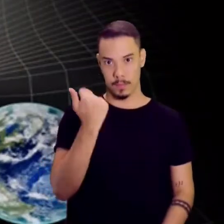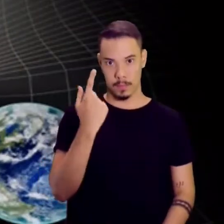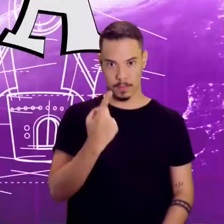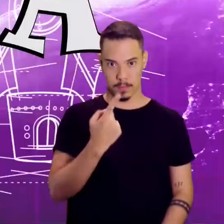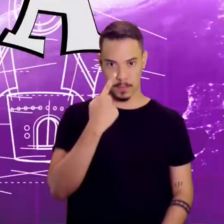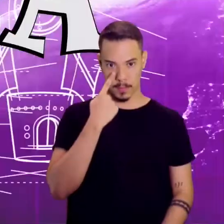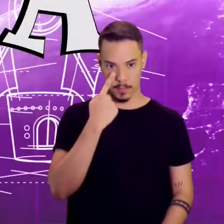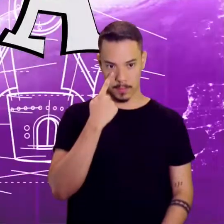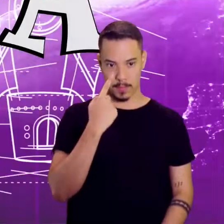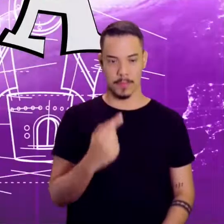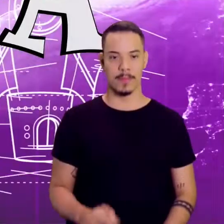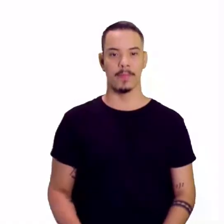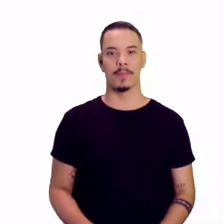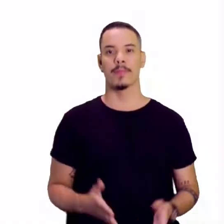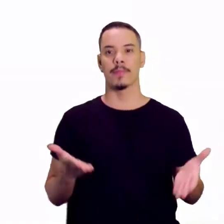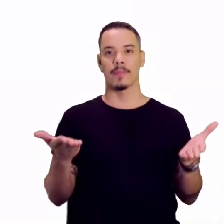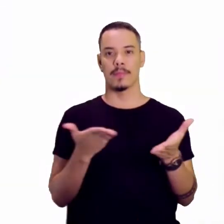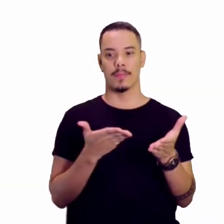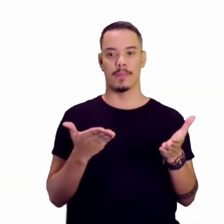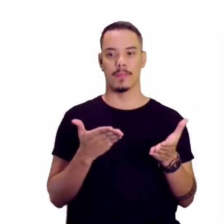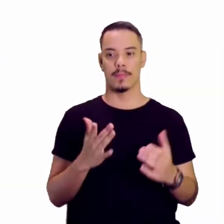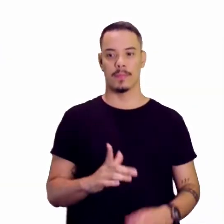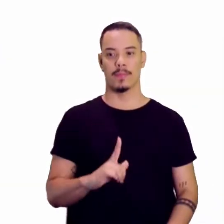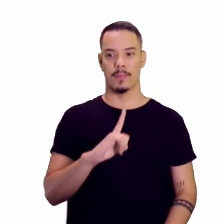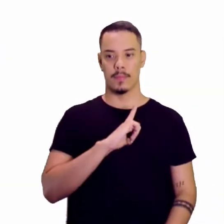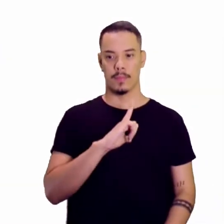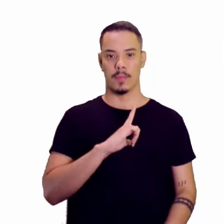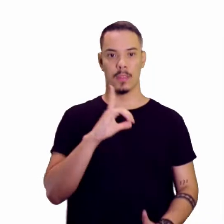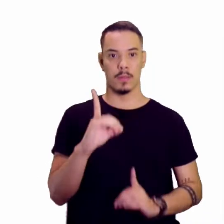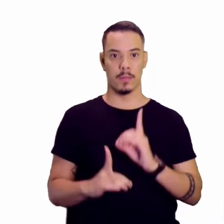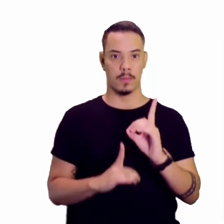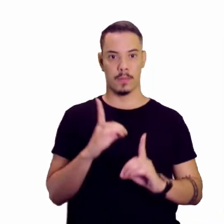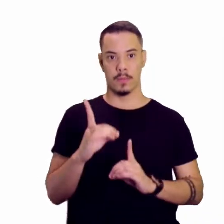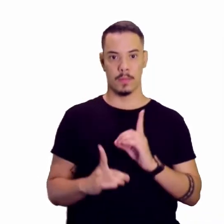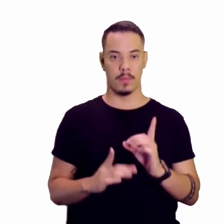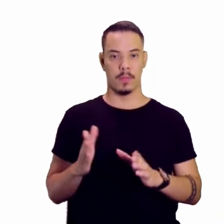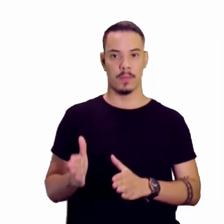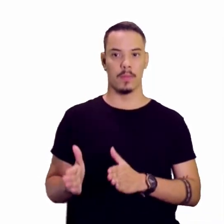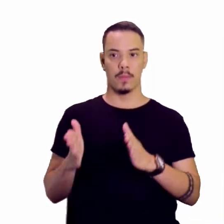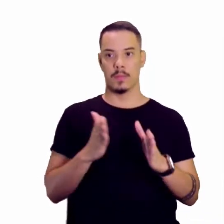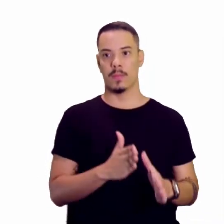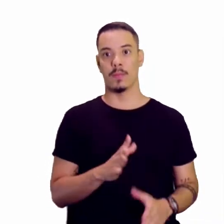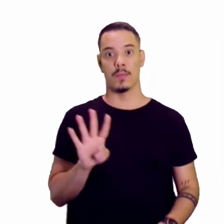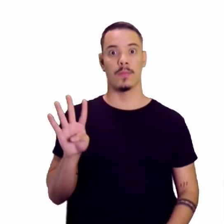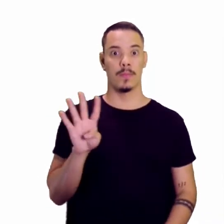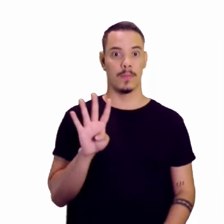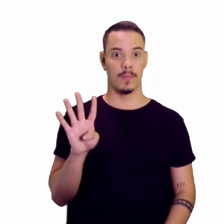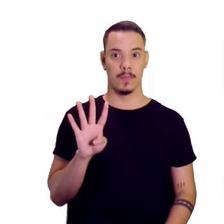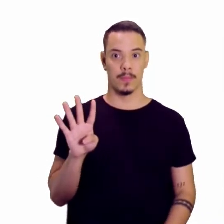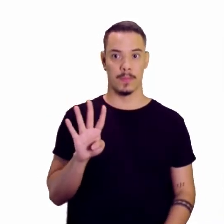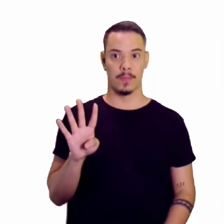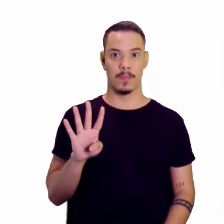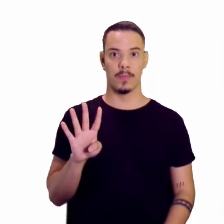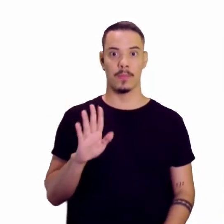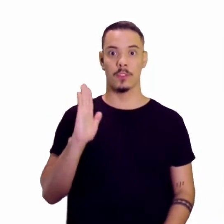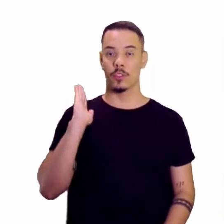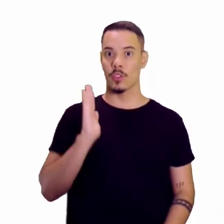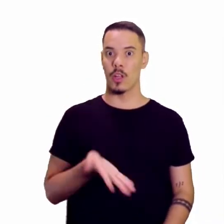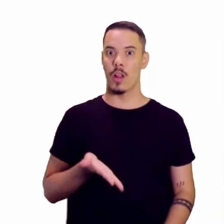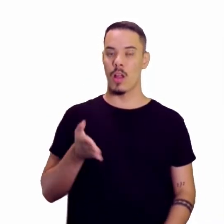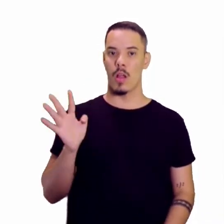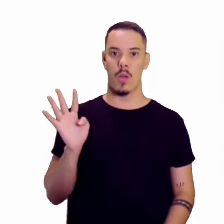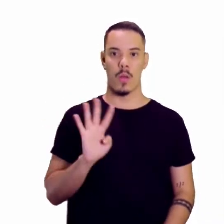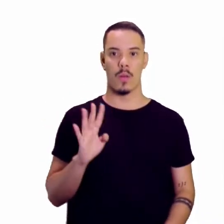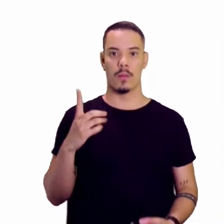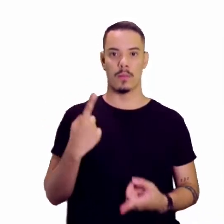olha só. E hoje ali nós vamos para a dinâmica, parte 4 já, olha só. Já está na 4. Já está na 4,